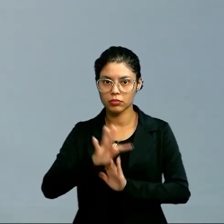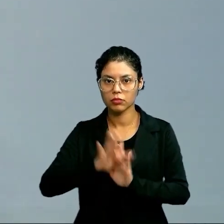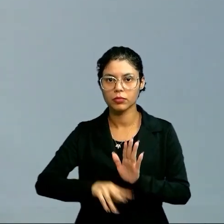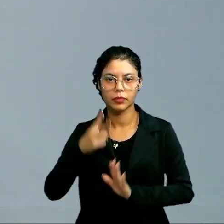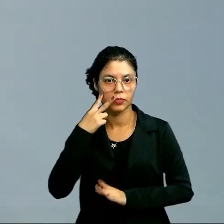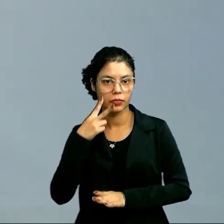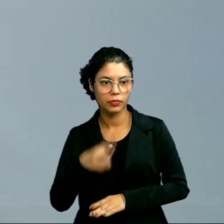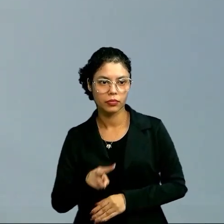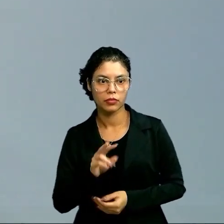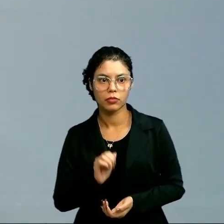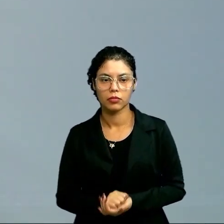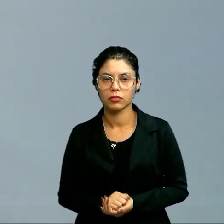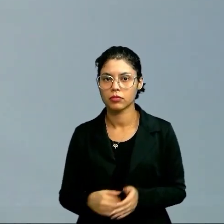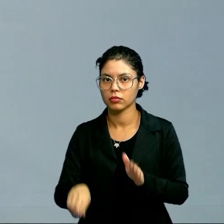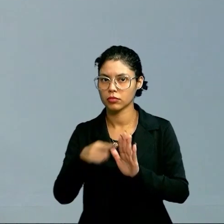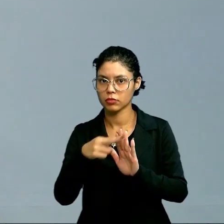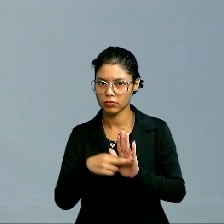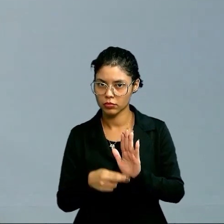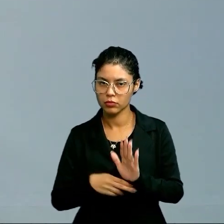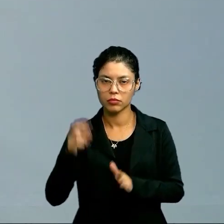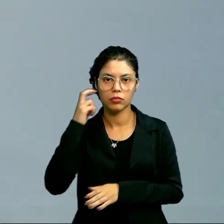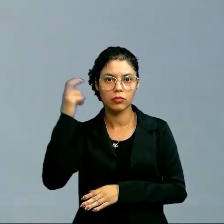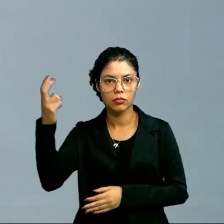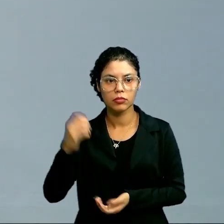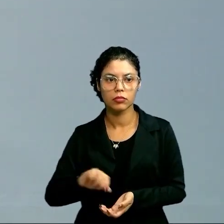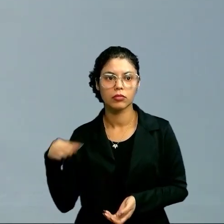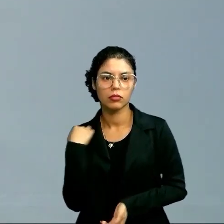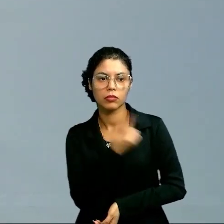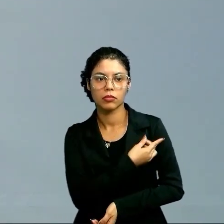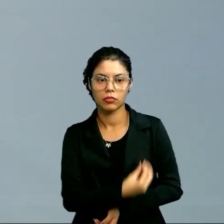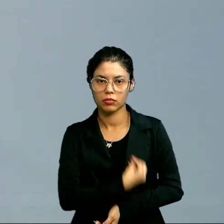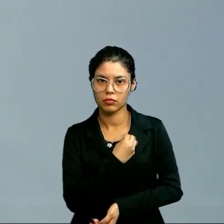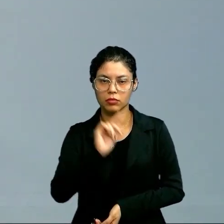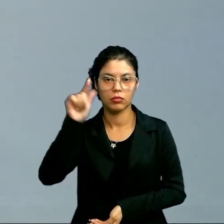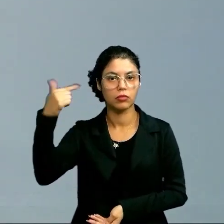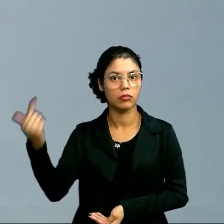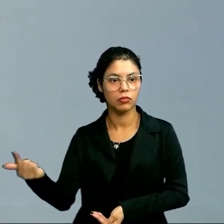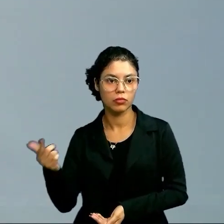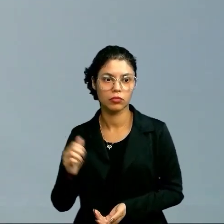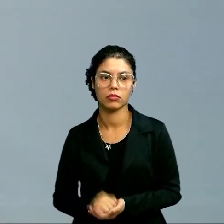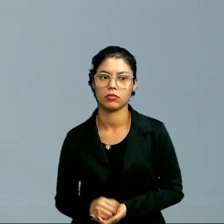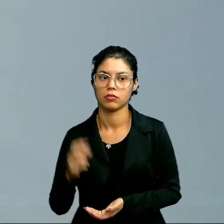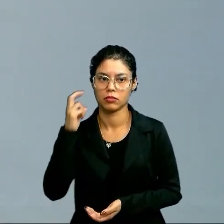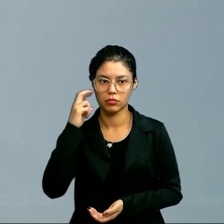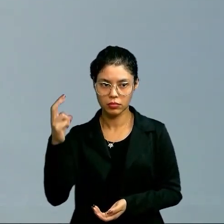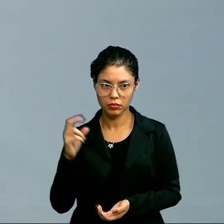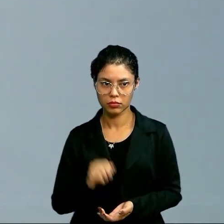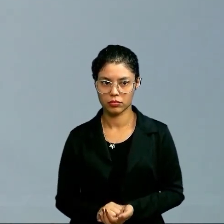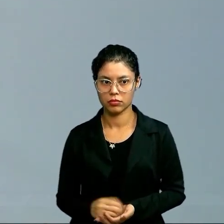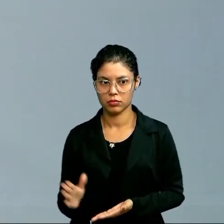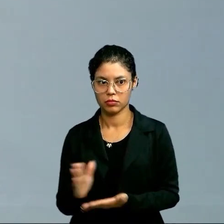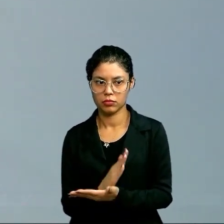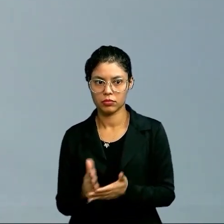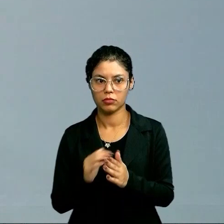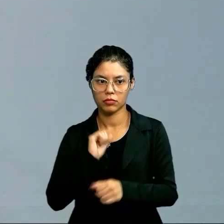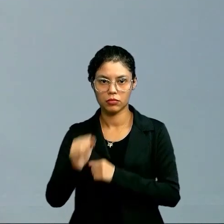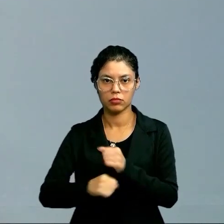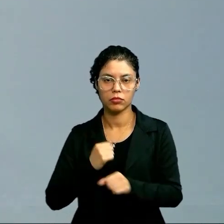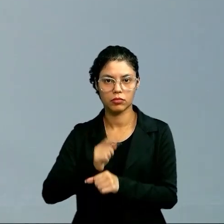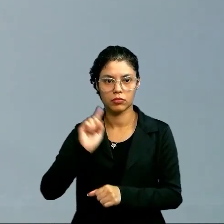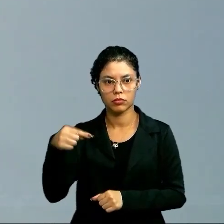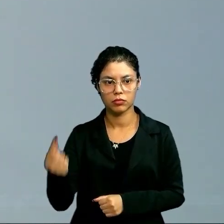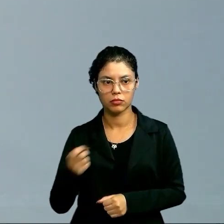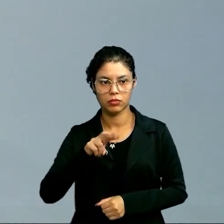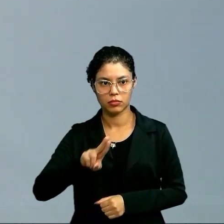escrito dentro de um padrão cultural e nós vivemos em outro padrão de cultura. Alguns anos depois, mais